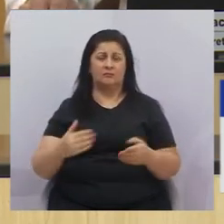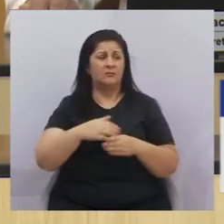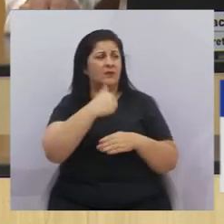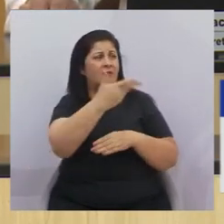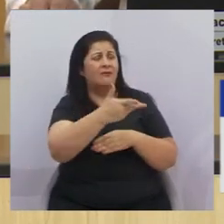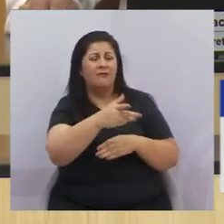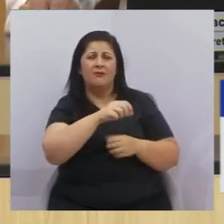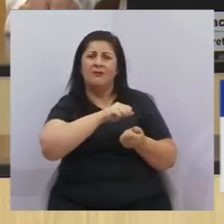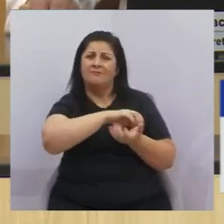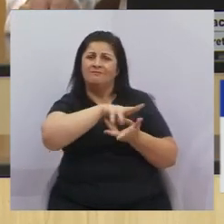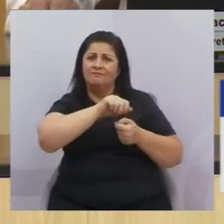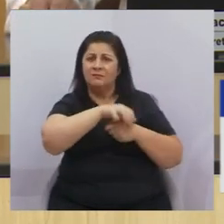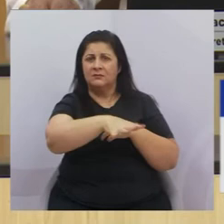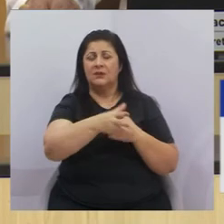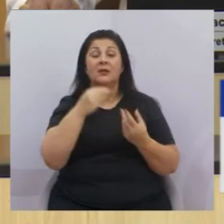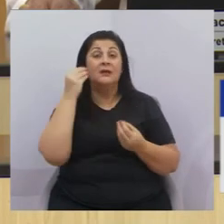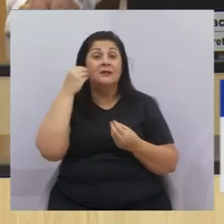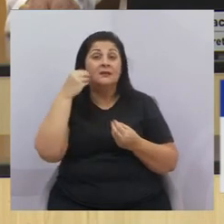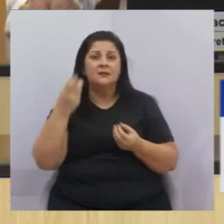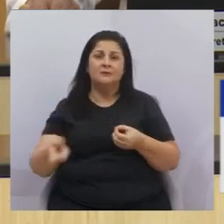pandemia, e estão tentando